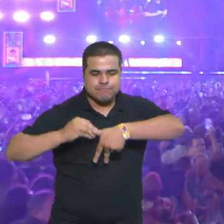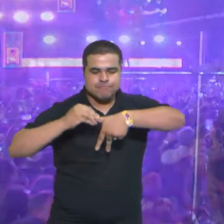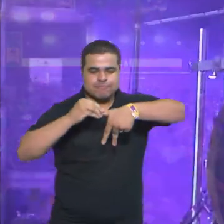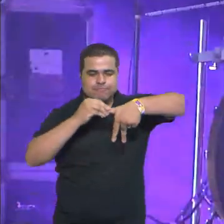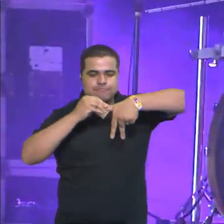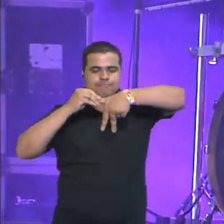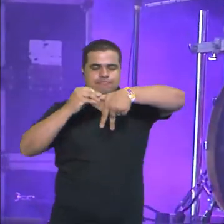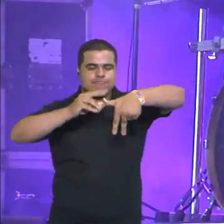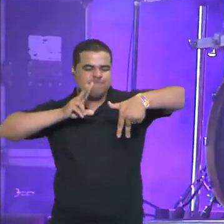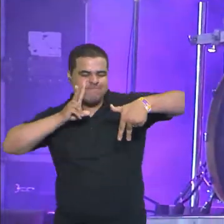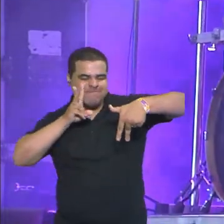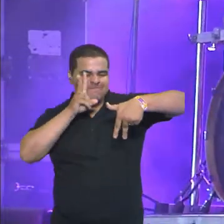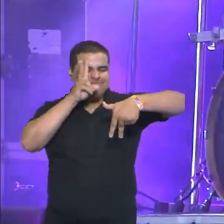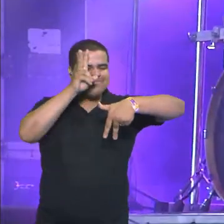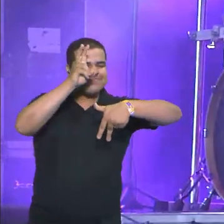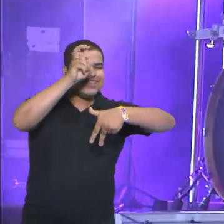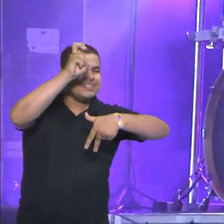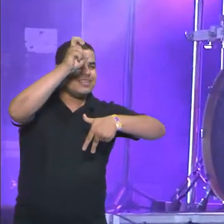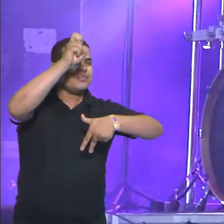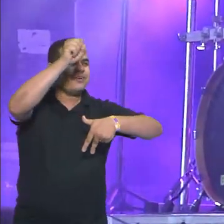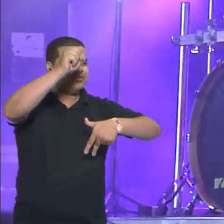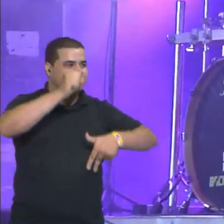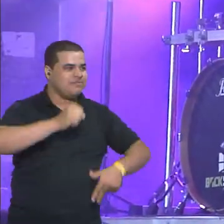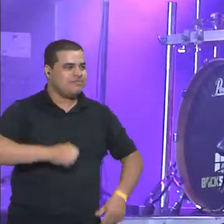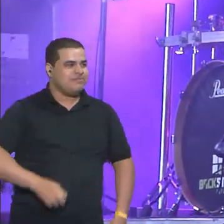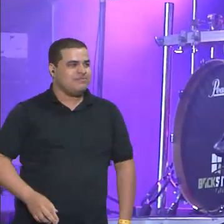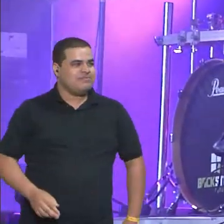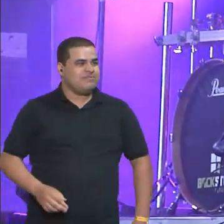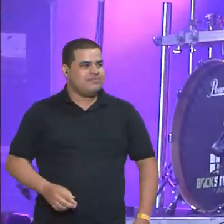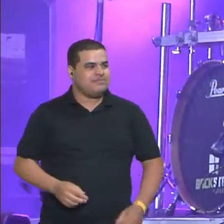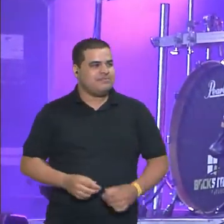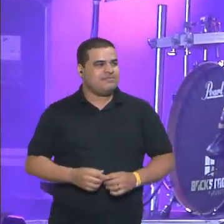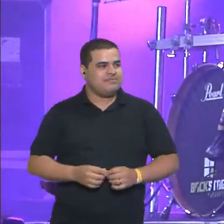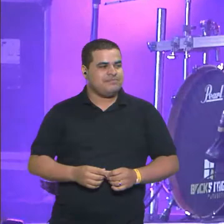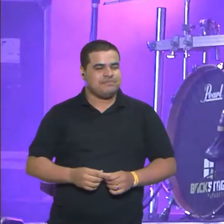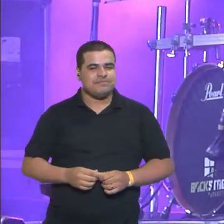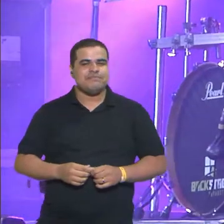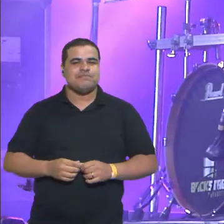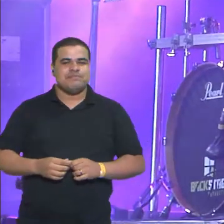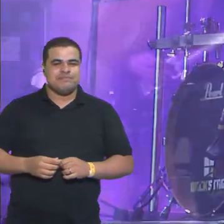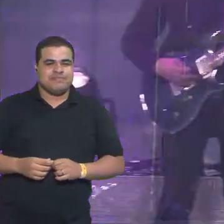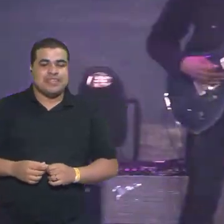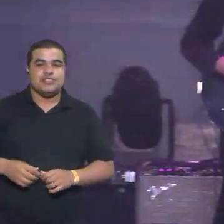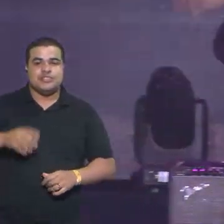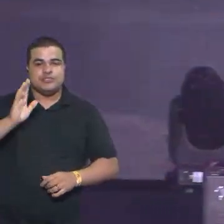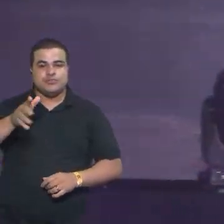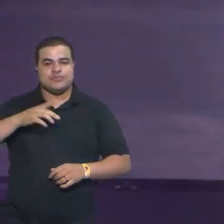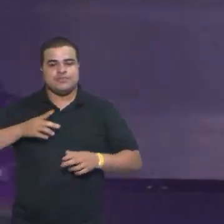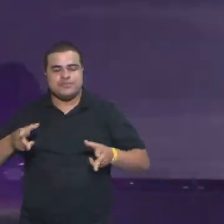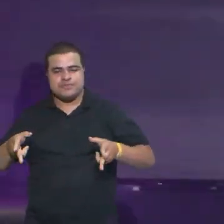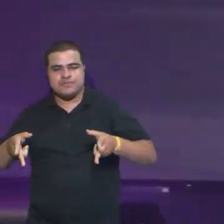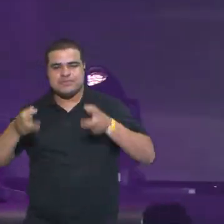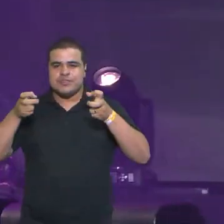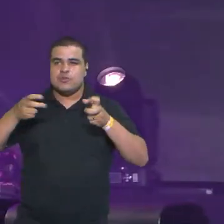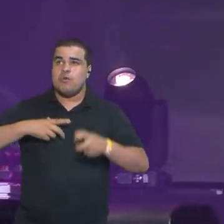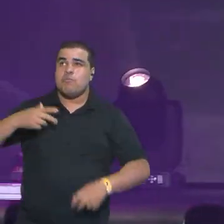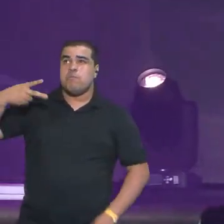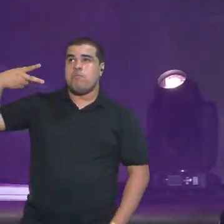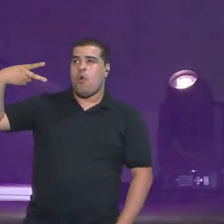me que não vencer senhor que tudo em mim